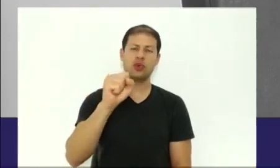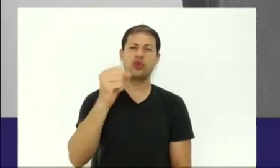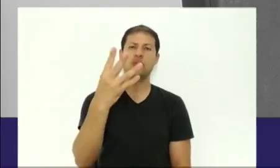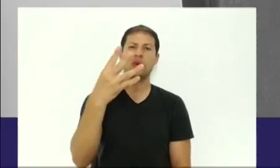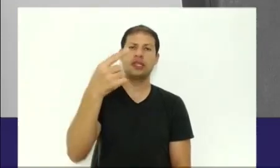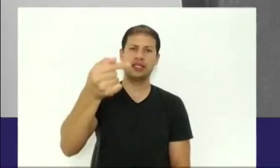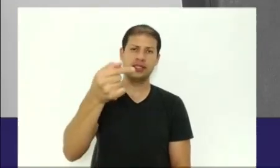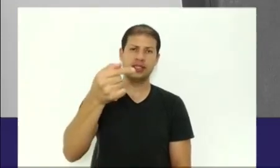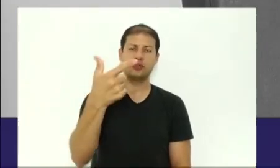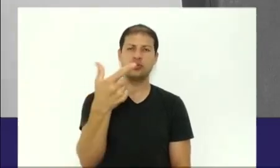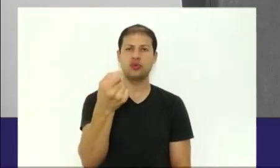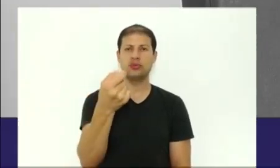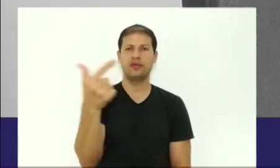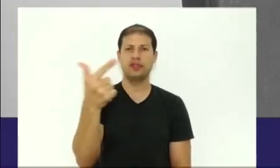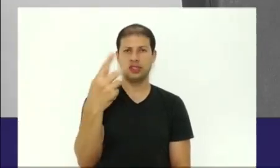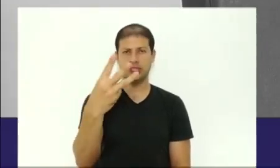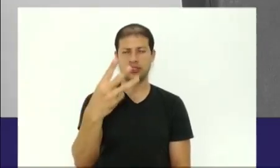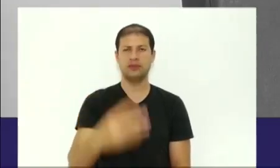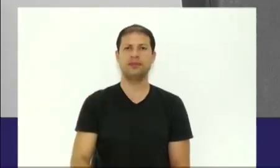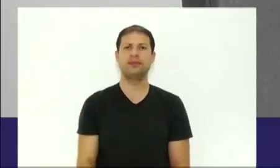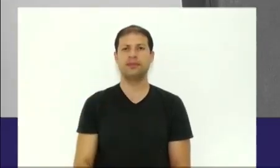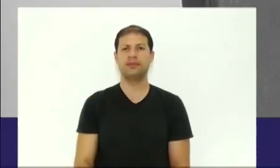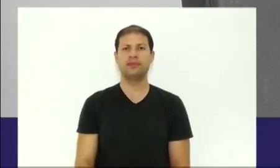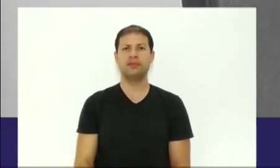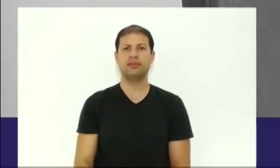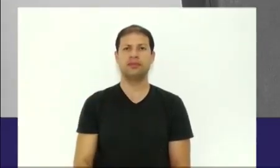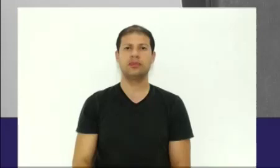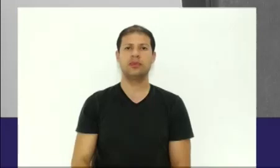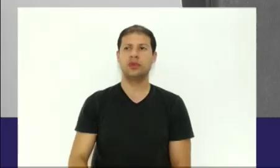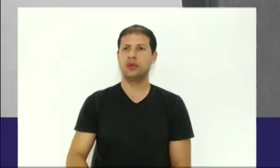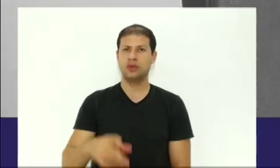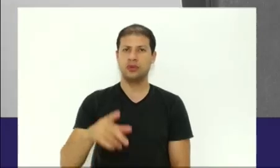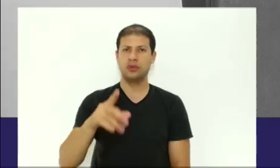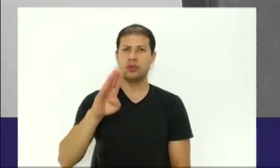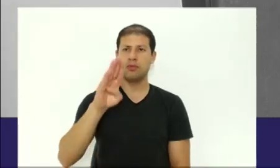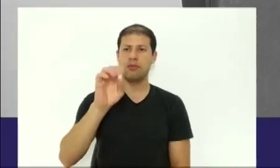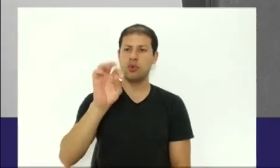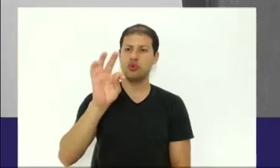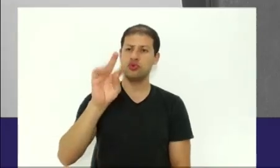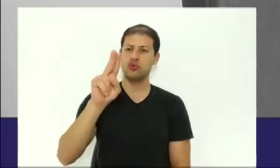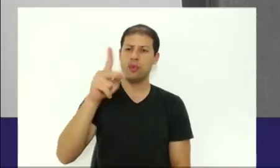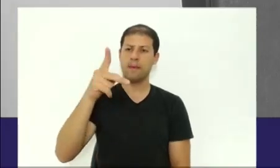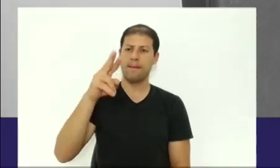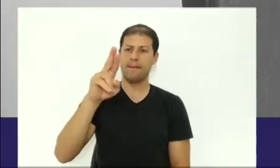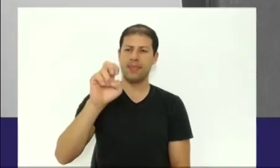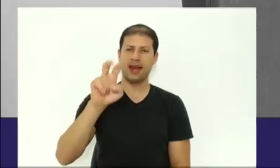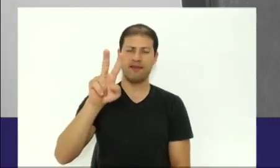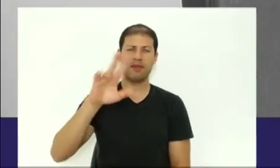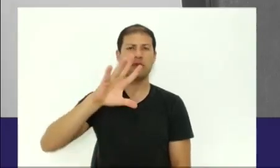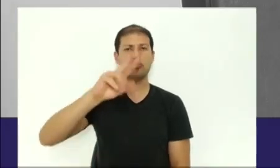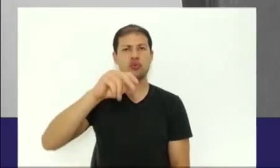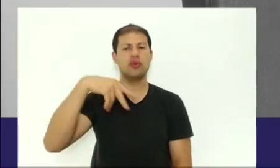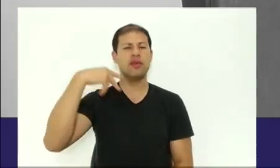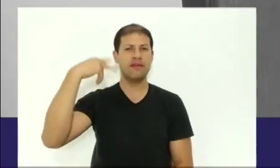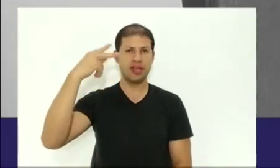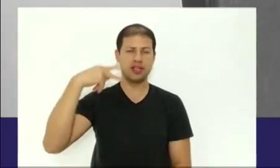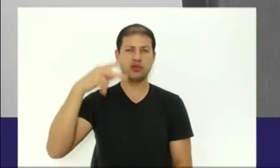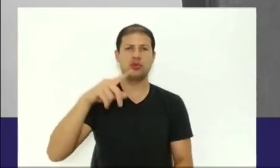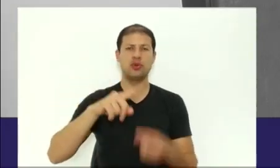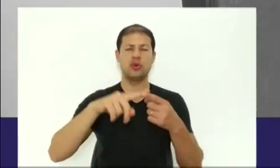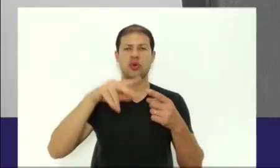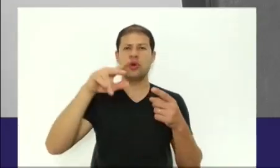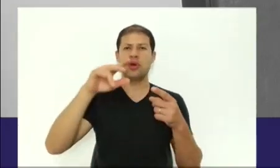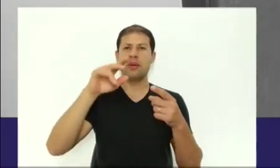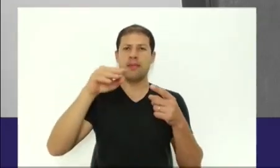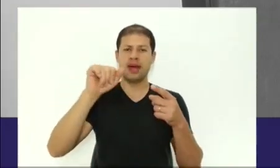47 de 2023. Do voto prévio para os vereadores, Marcelo Sleiman, Silvio, Palinha e Érica da